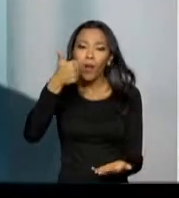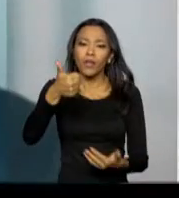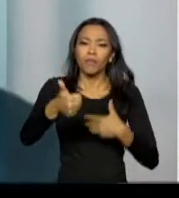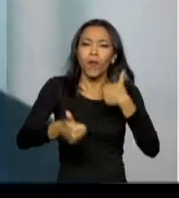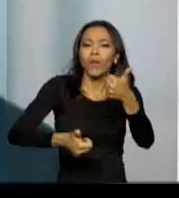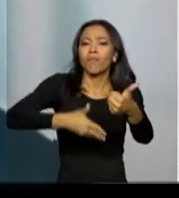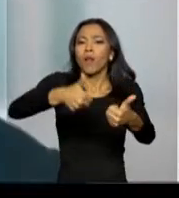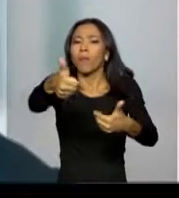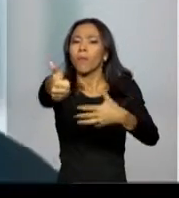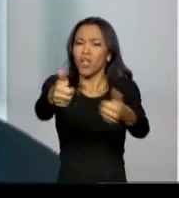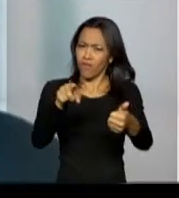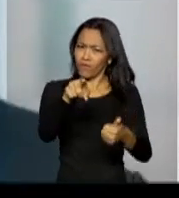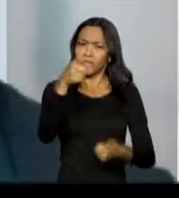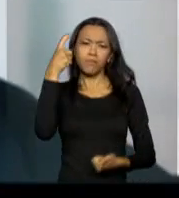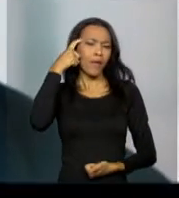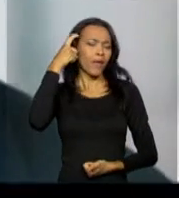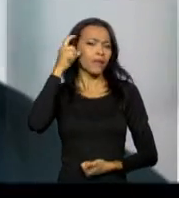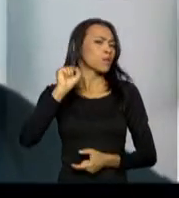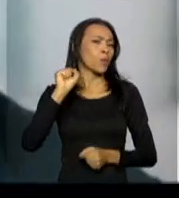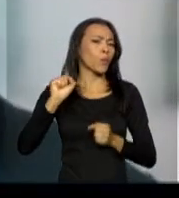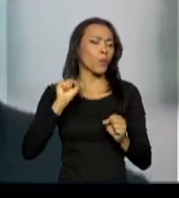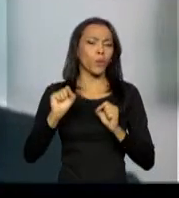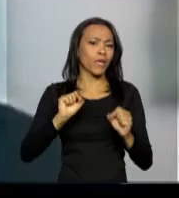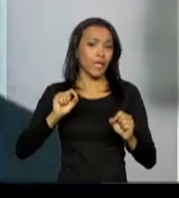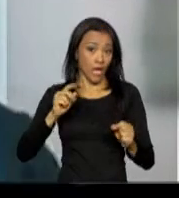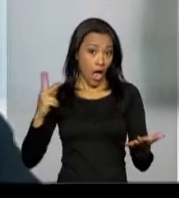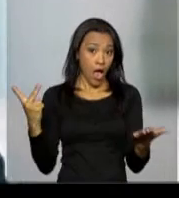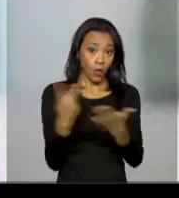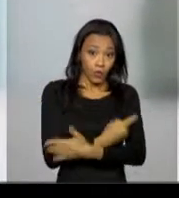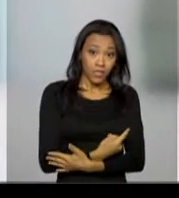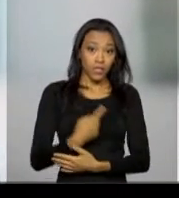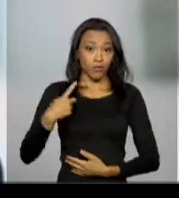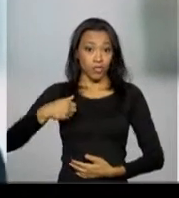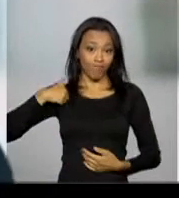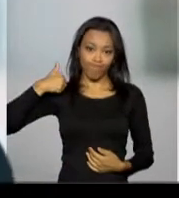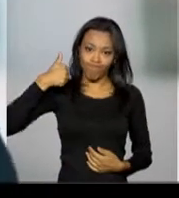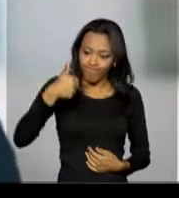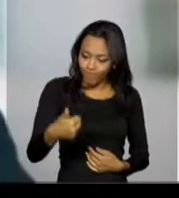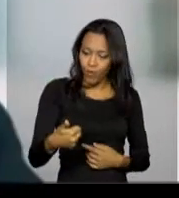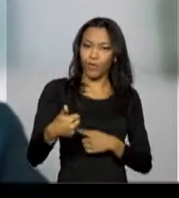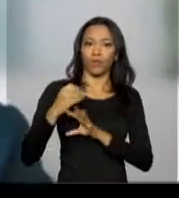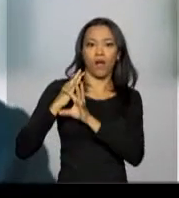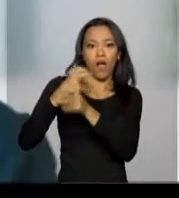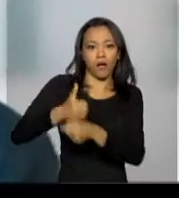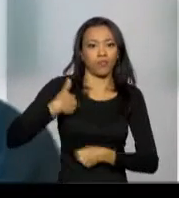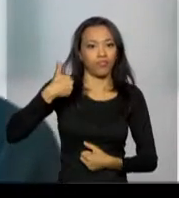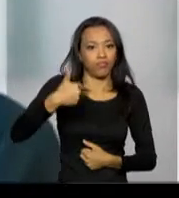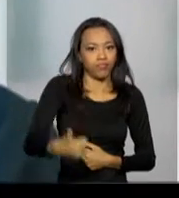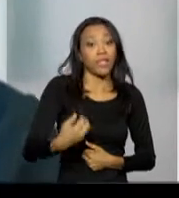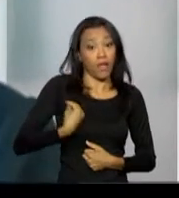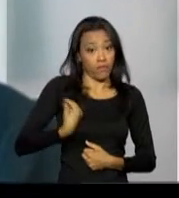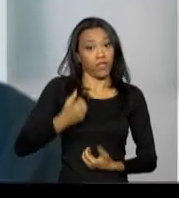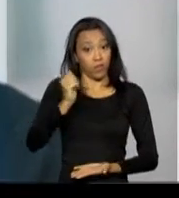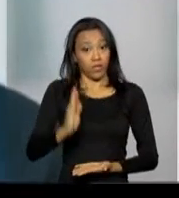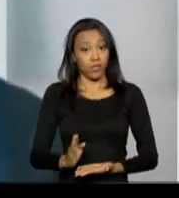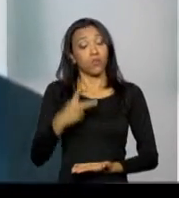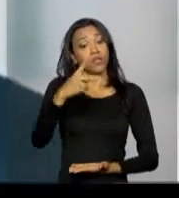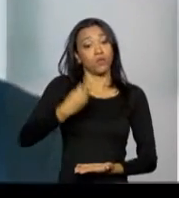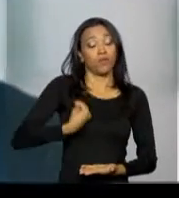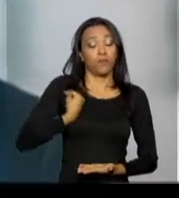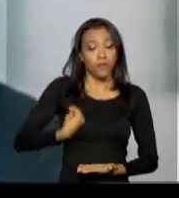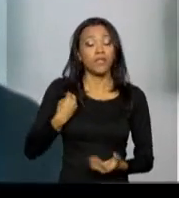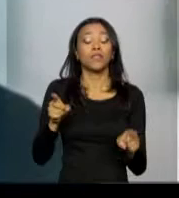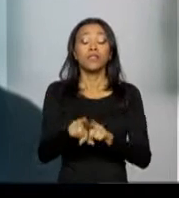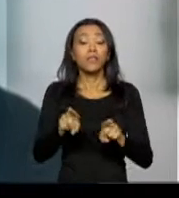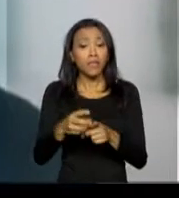melhorando. Reflitam sobre o que aconteceu de positivo nos últimos anos, na vida do Brasil, na sua vida e